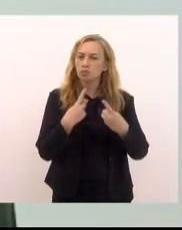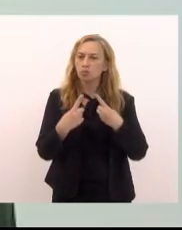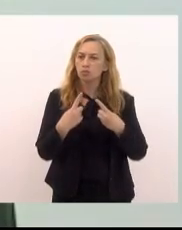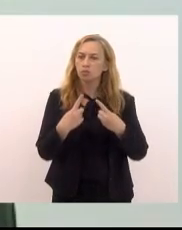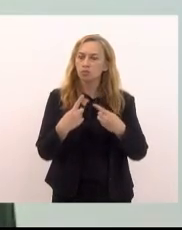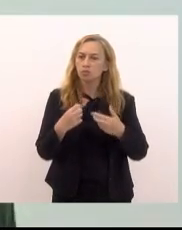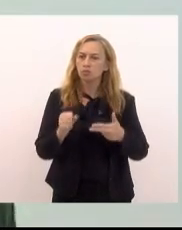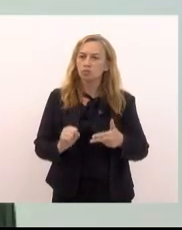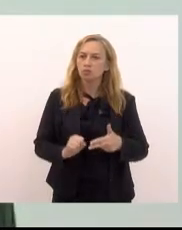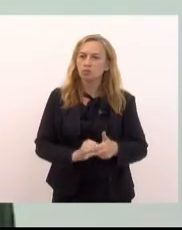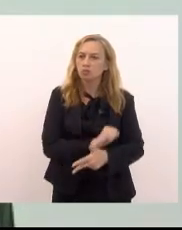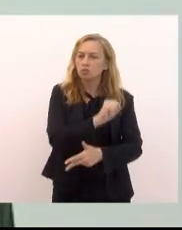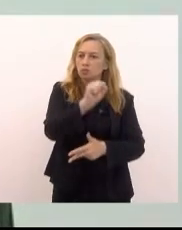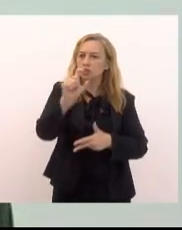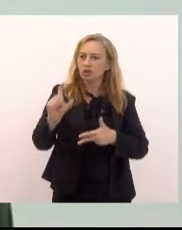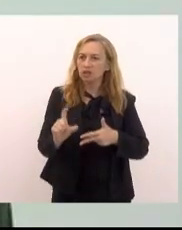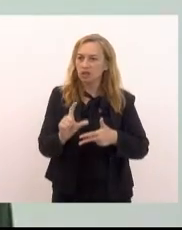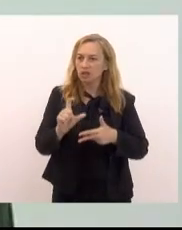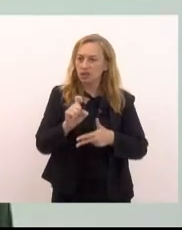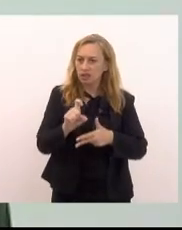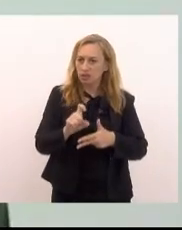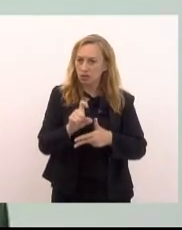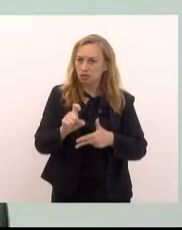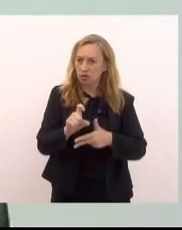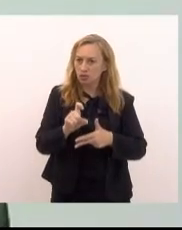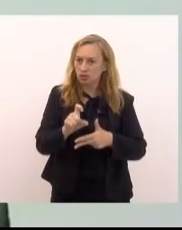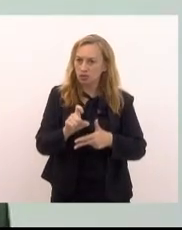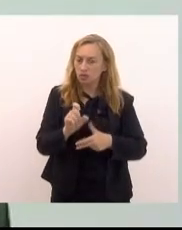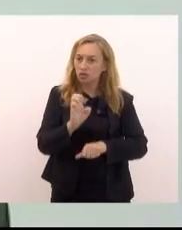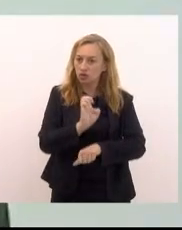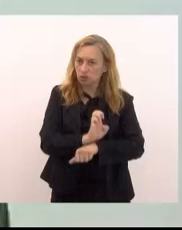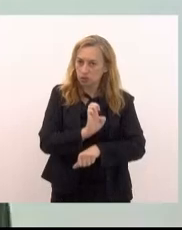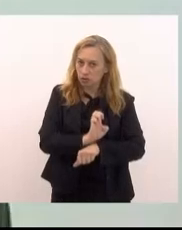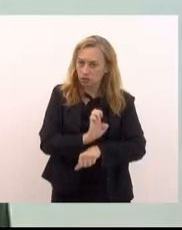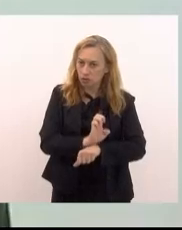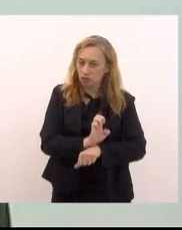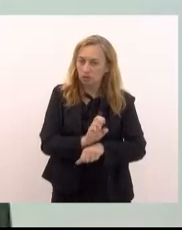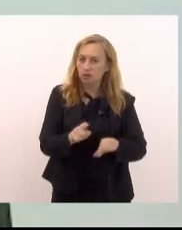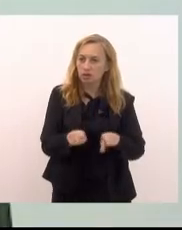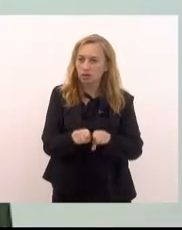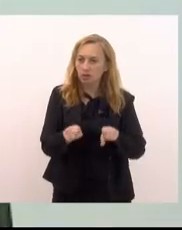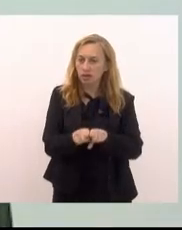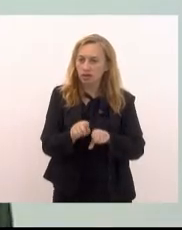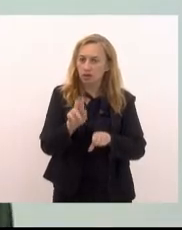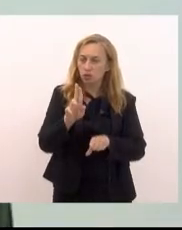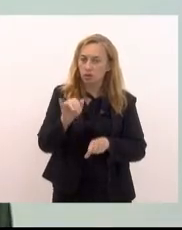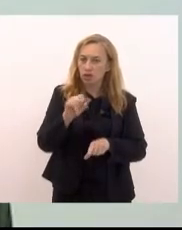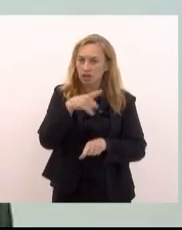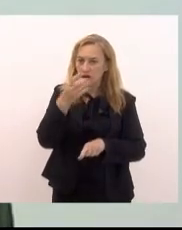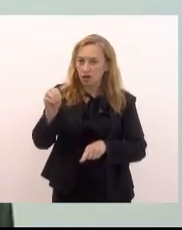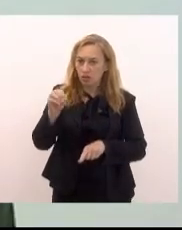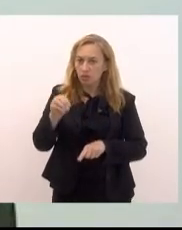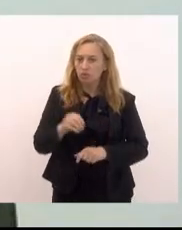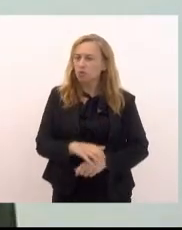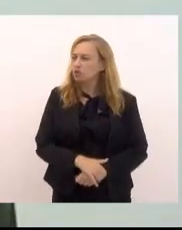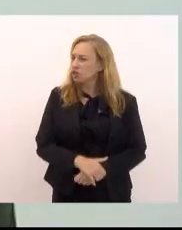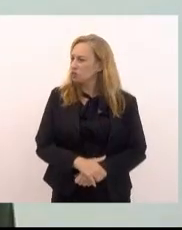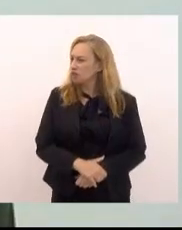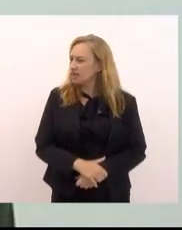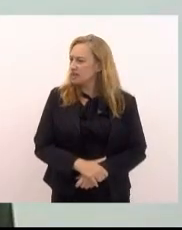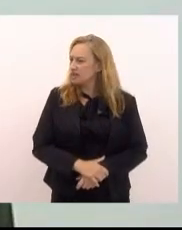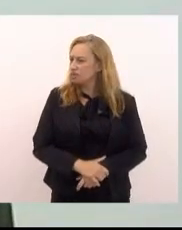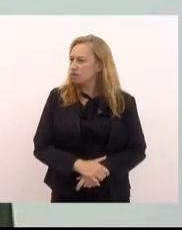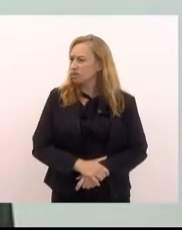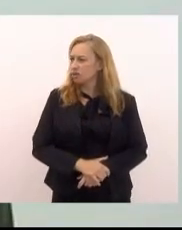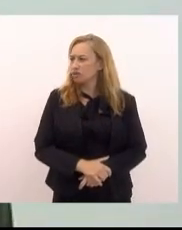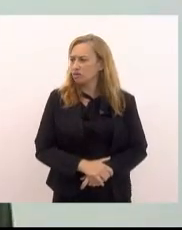dos poderes executivo, estadual e da União, para que o